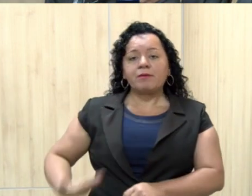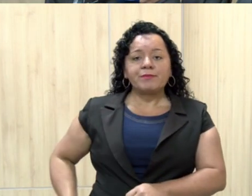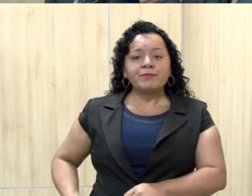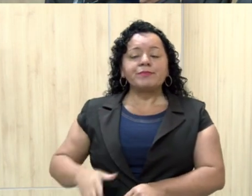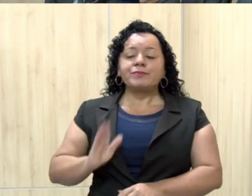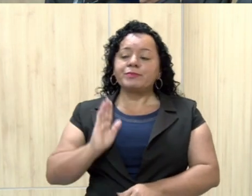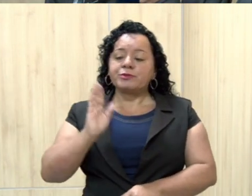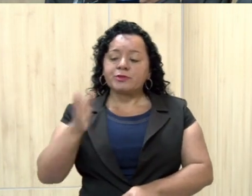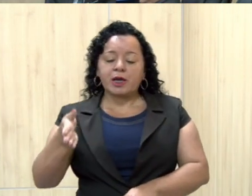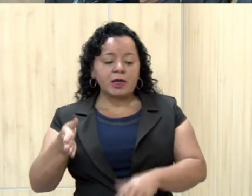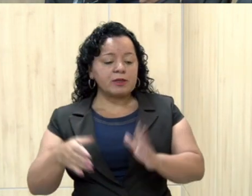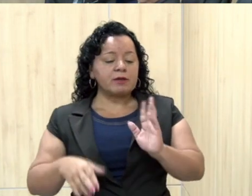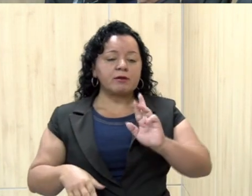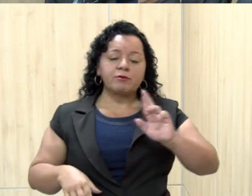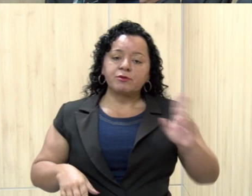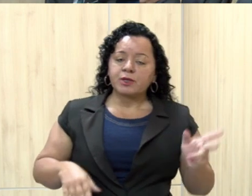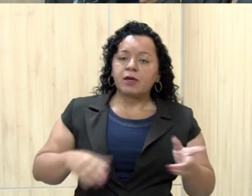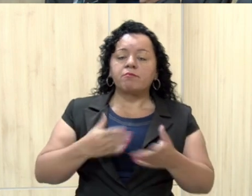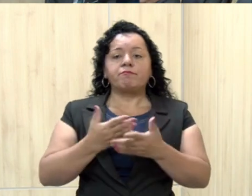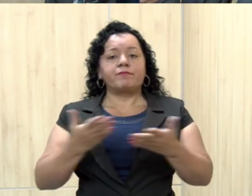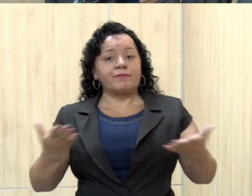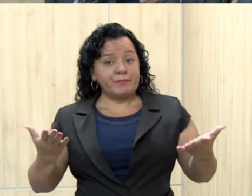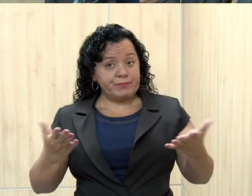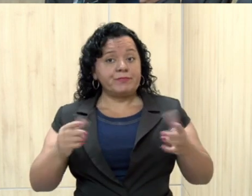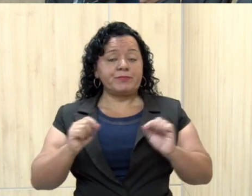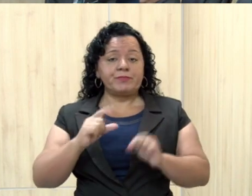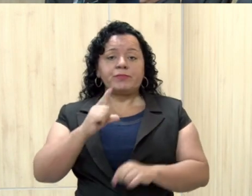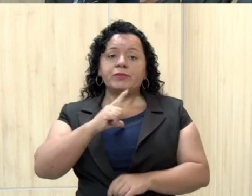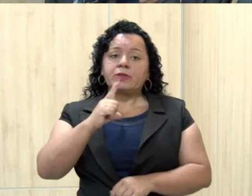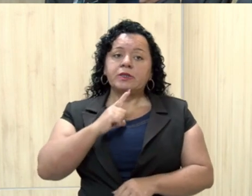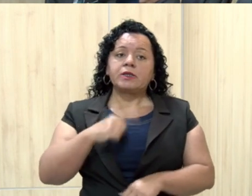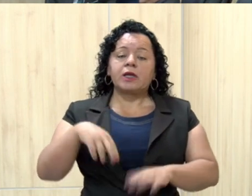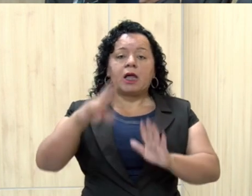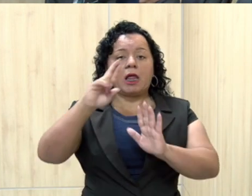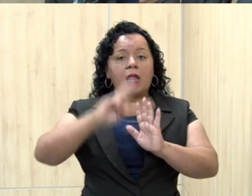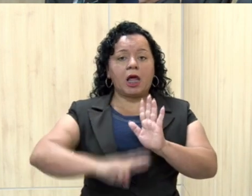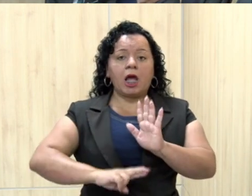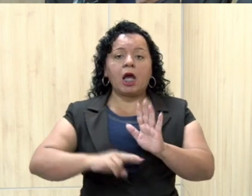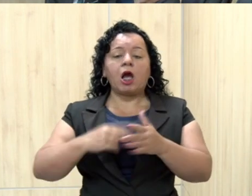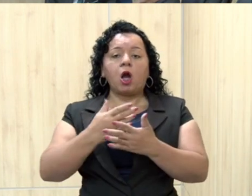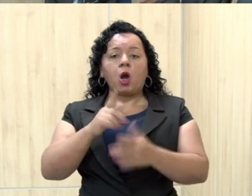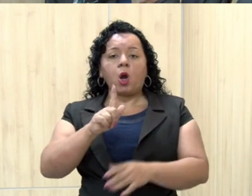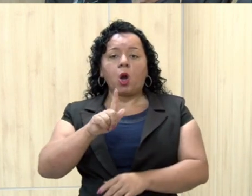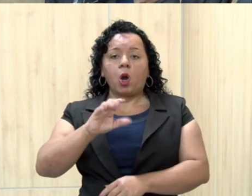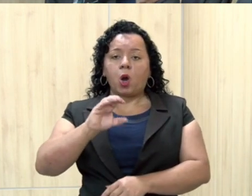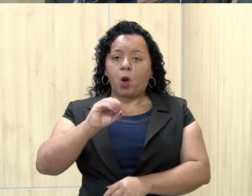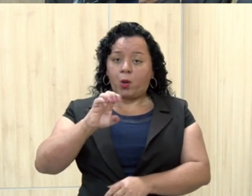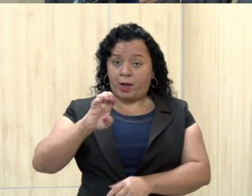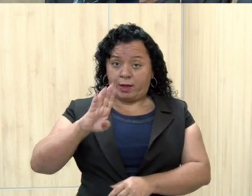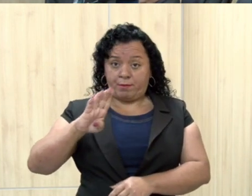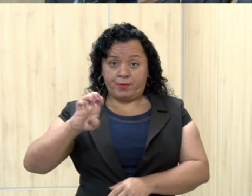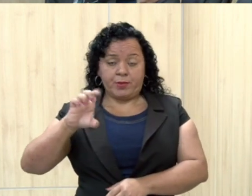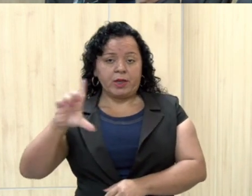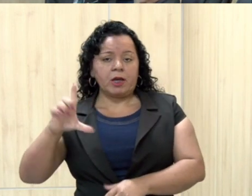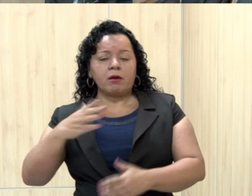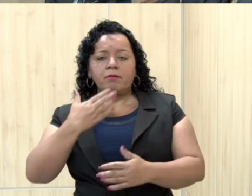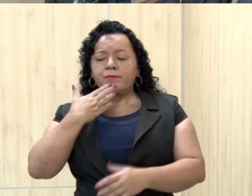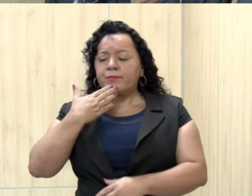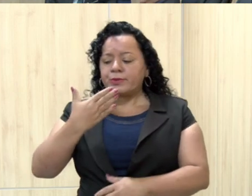quaisquer dos poderes do Estado de Rondônia e da os Providência a relatoria deputado Luizinho garbel pediu a deputada Taíssa